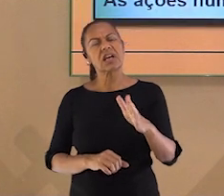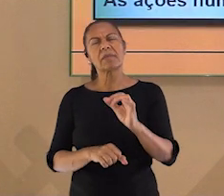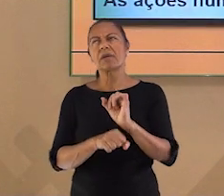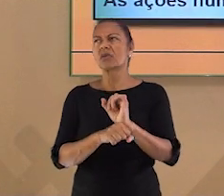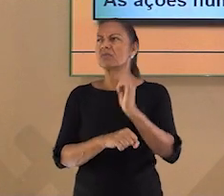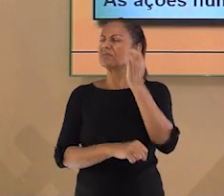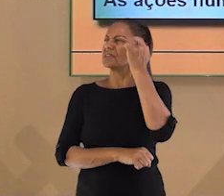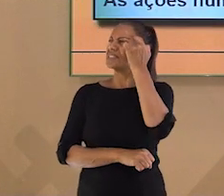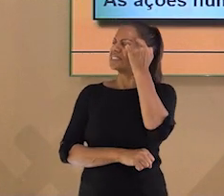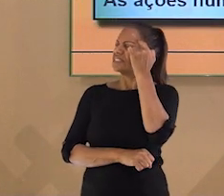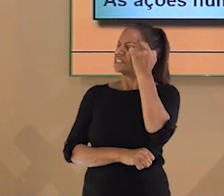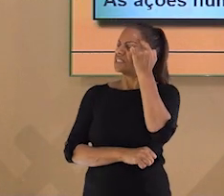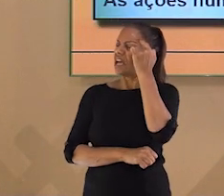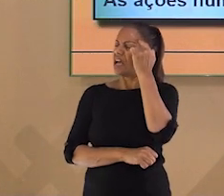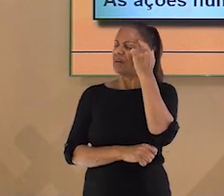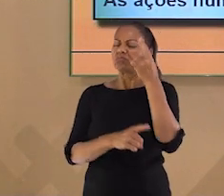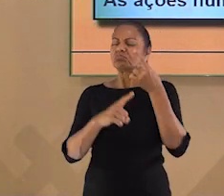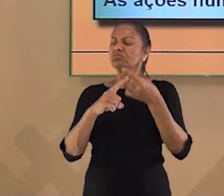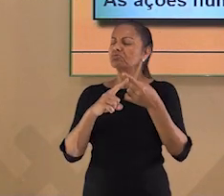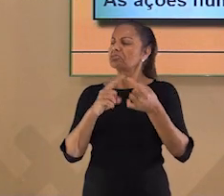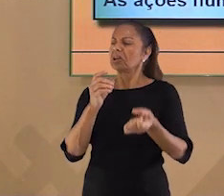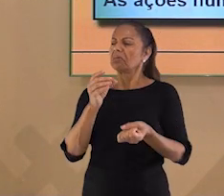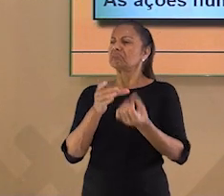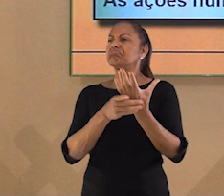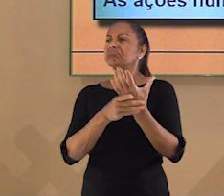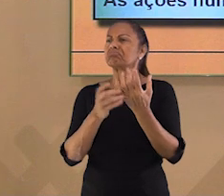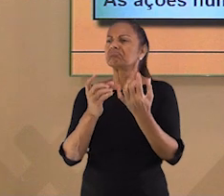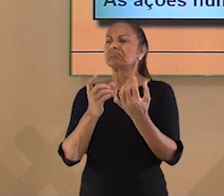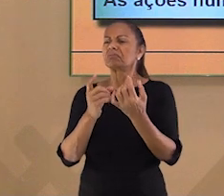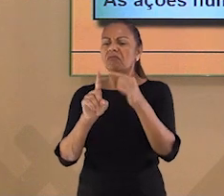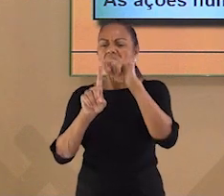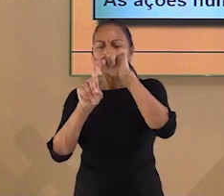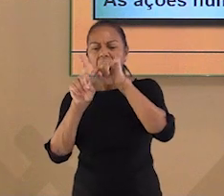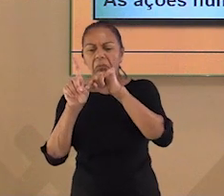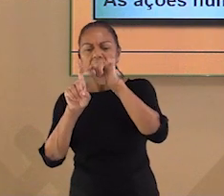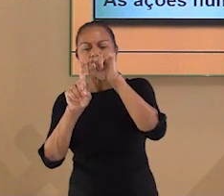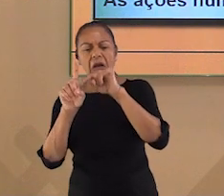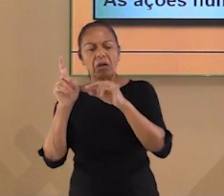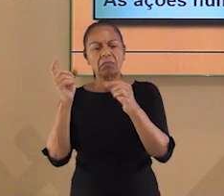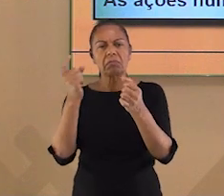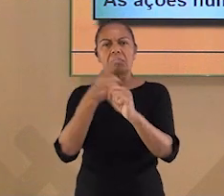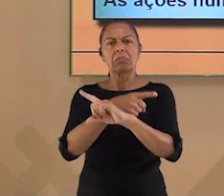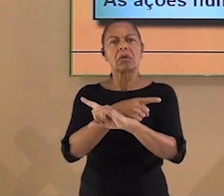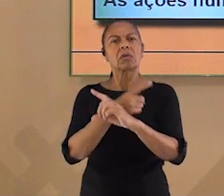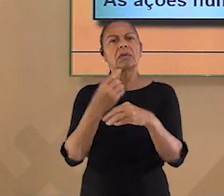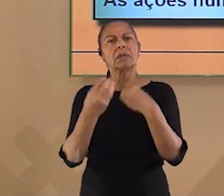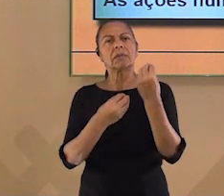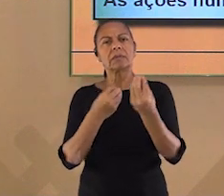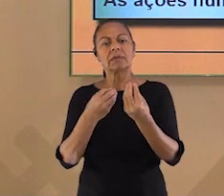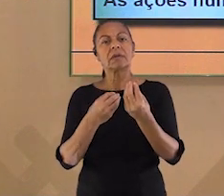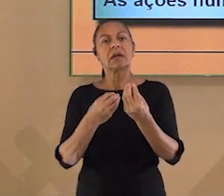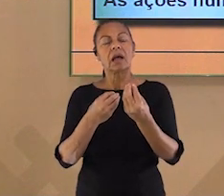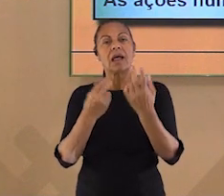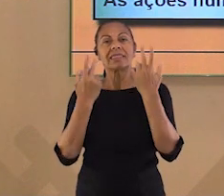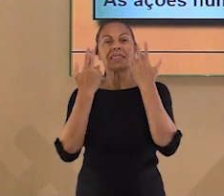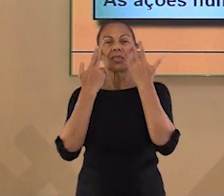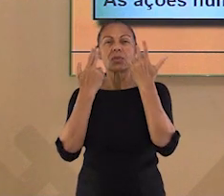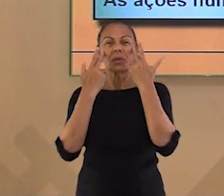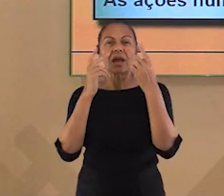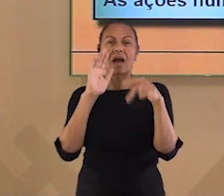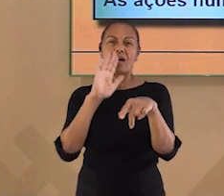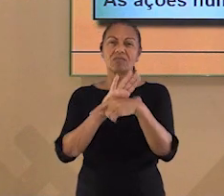você já parou para pensar o que causa a inversão térmica? Bom, é um fenômeno natural, mas que